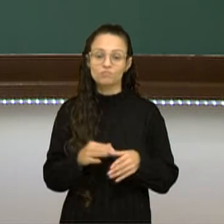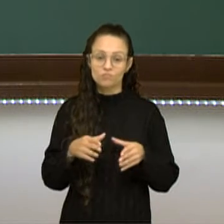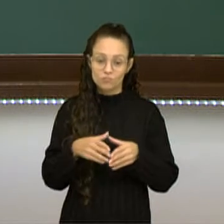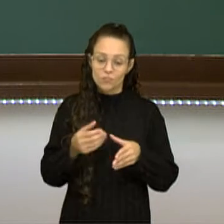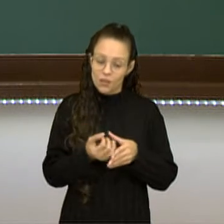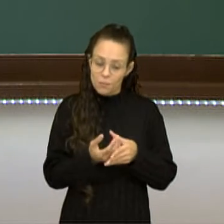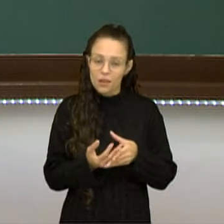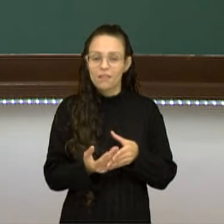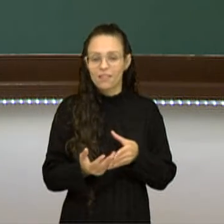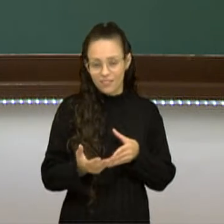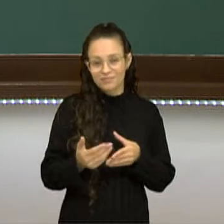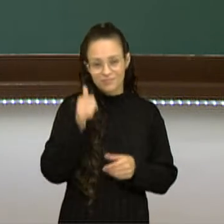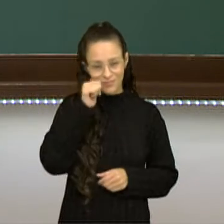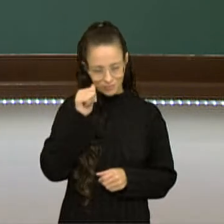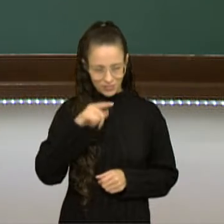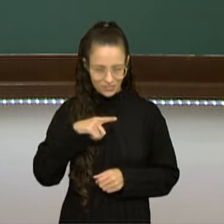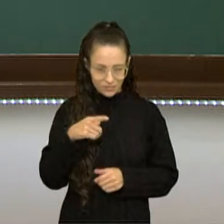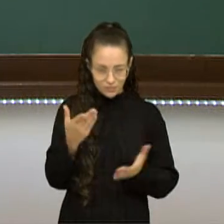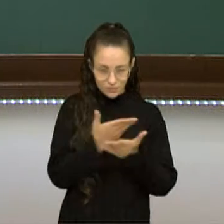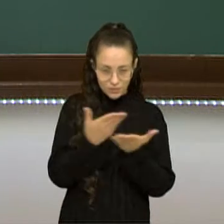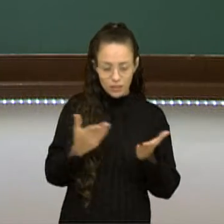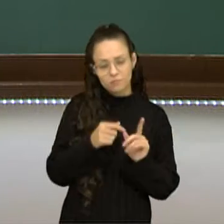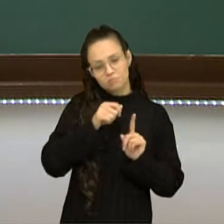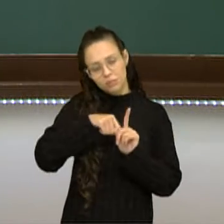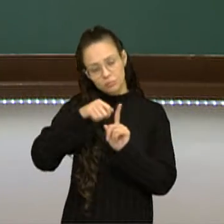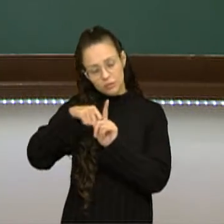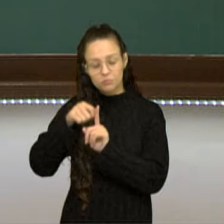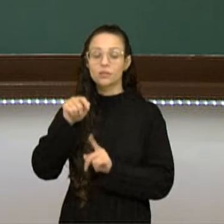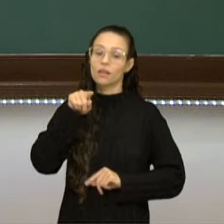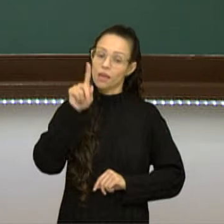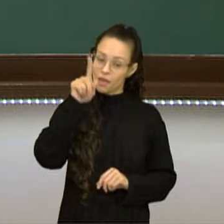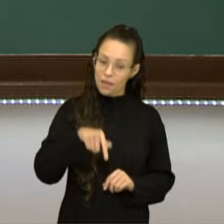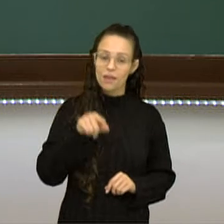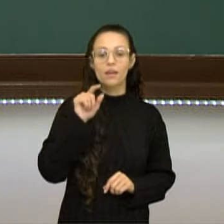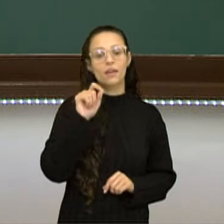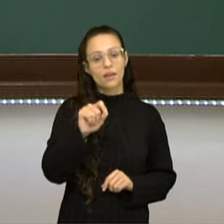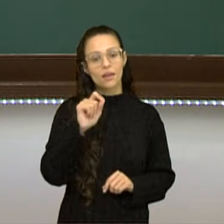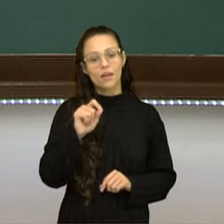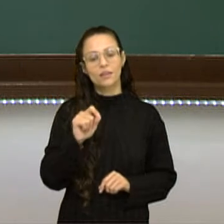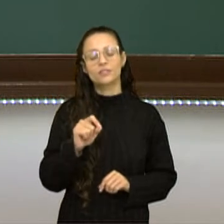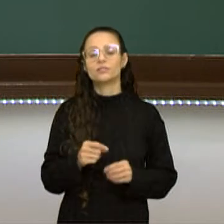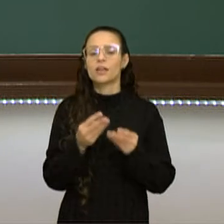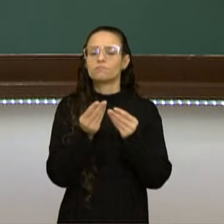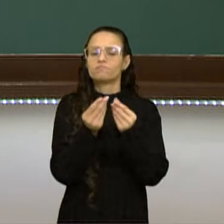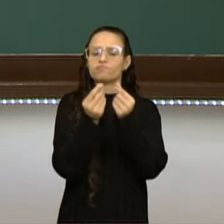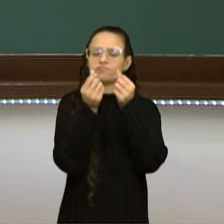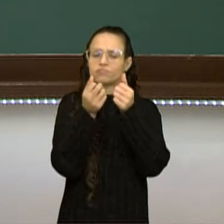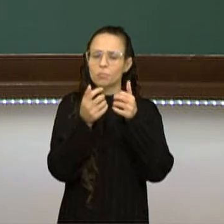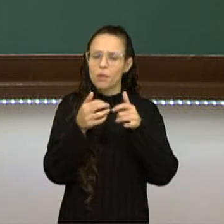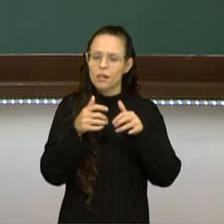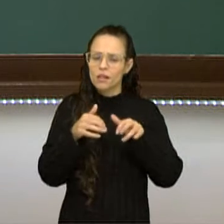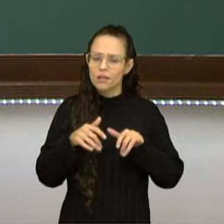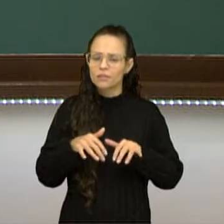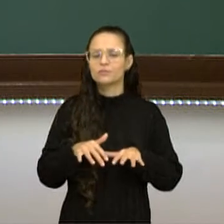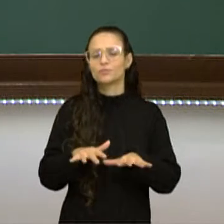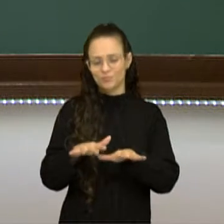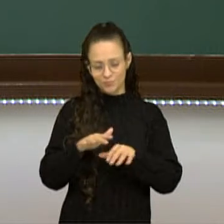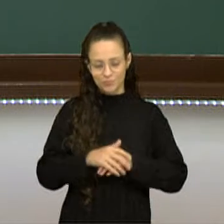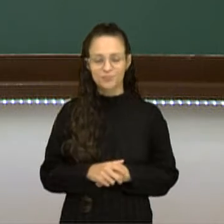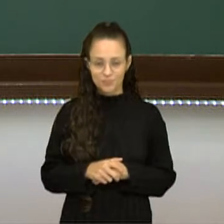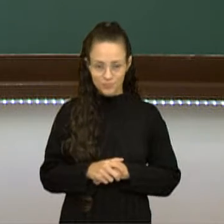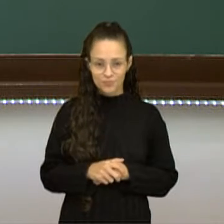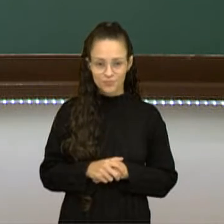de sangue, né, que as meninas têm mensalmente, é essa descamação, esse desprendimento